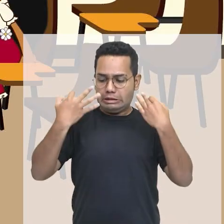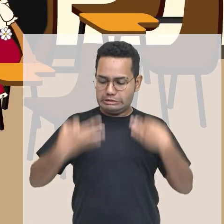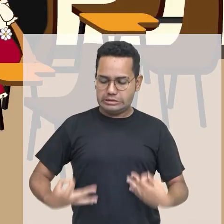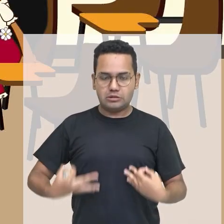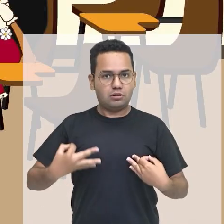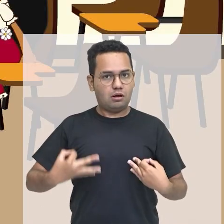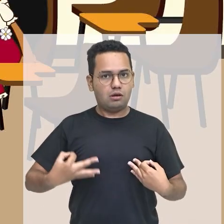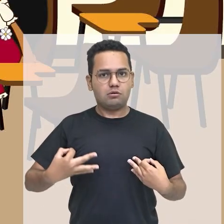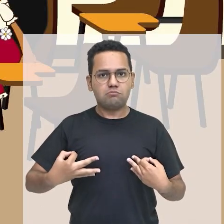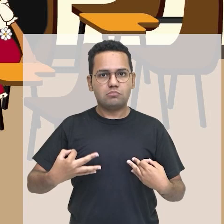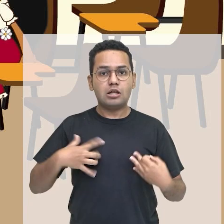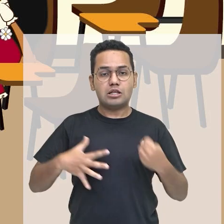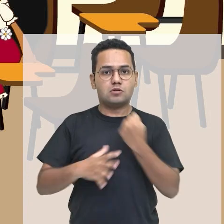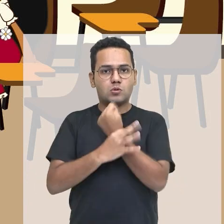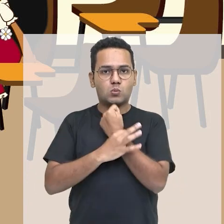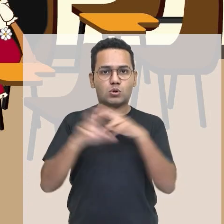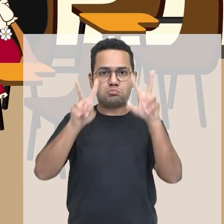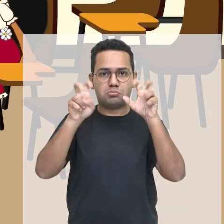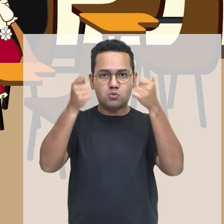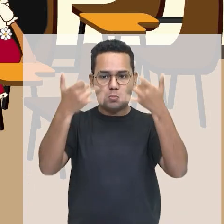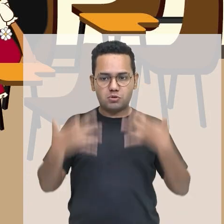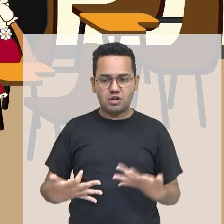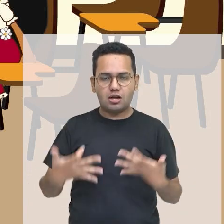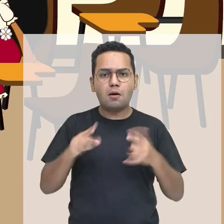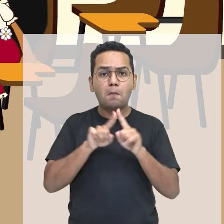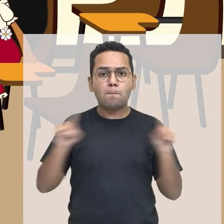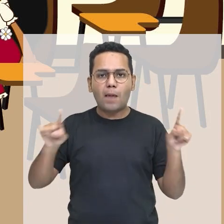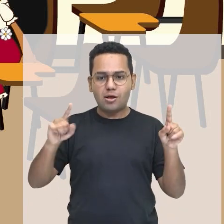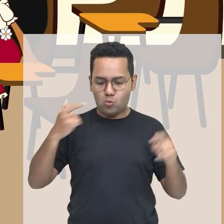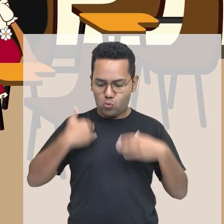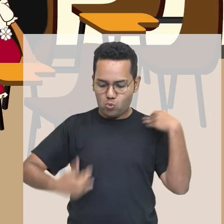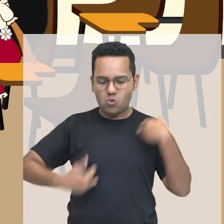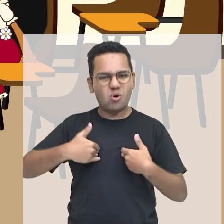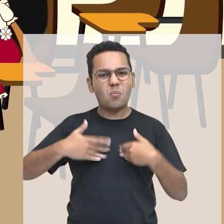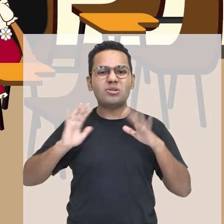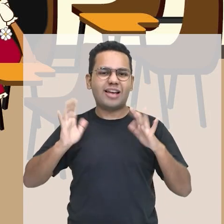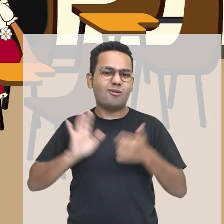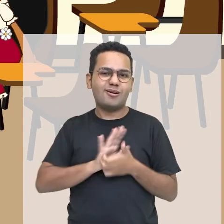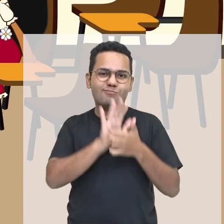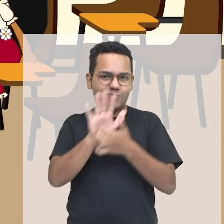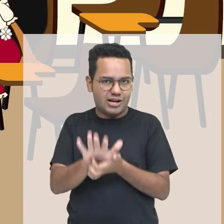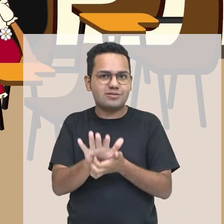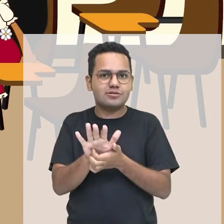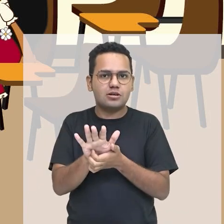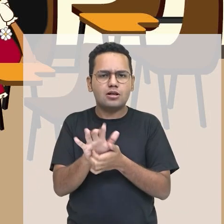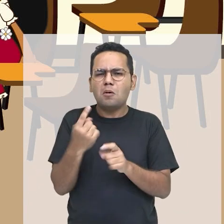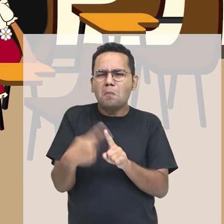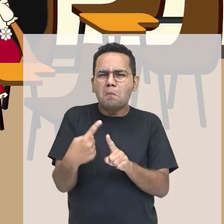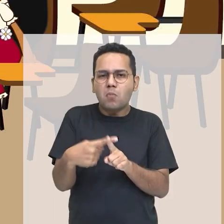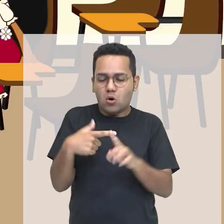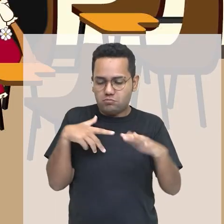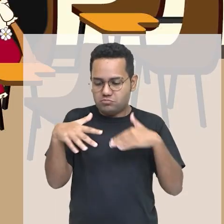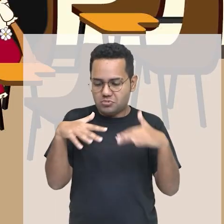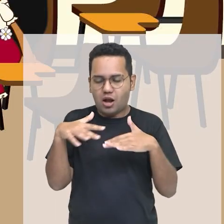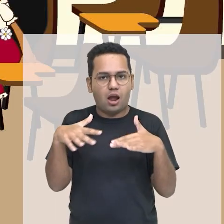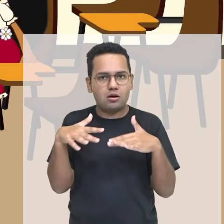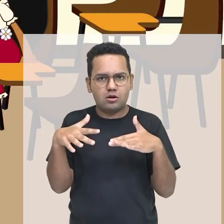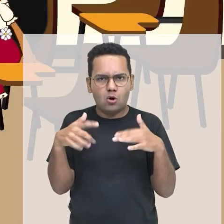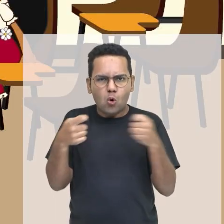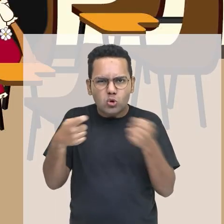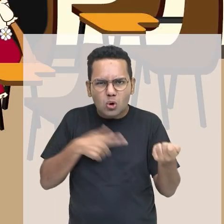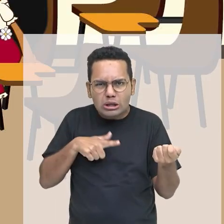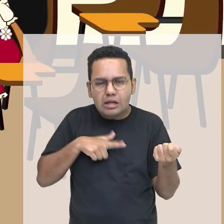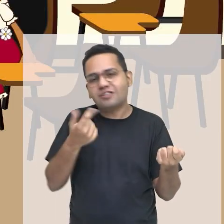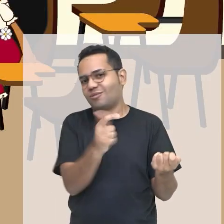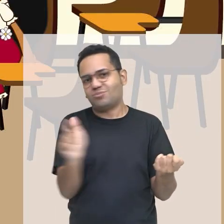verdade o corpo acaba atraindo essa pessoa, né? Porque os movimentos, os gestos, eles são involuntários e você acaba